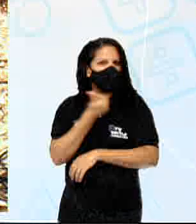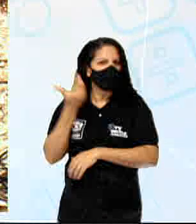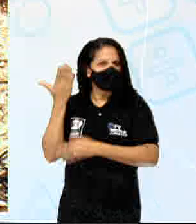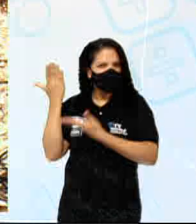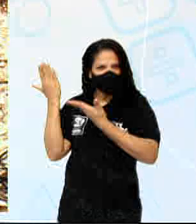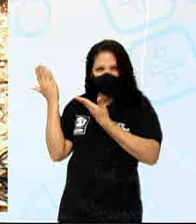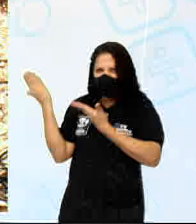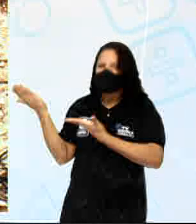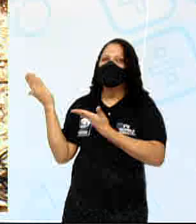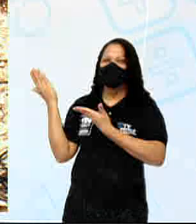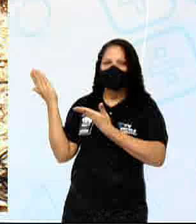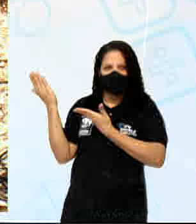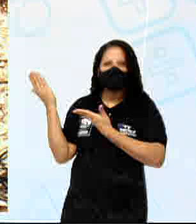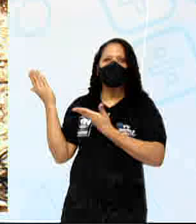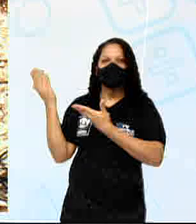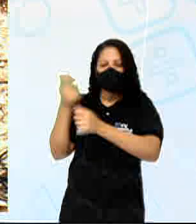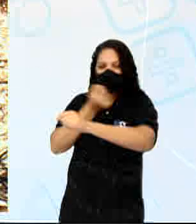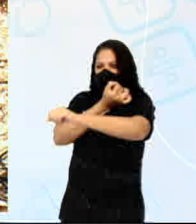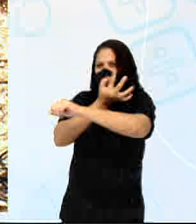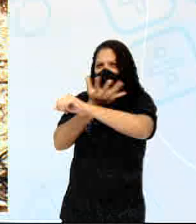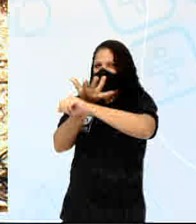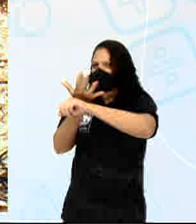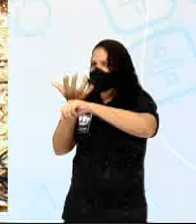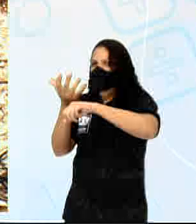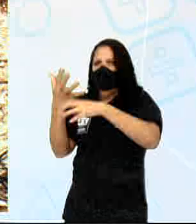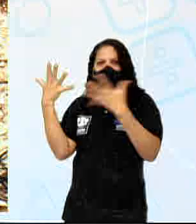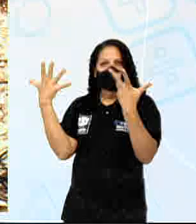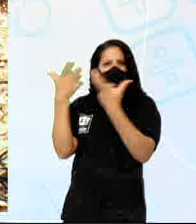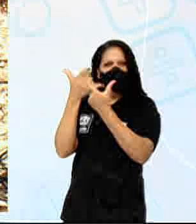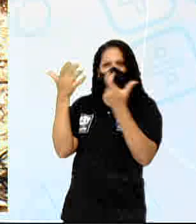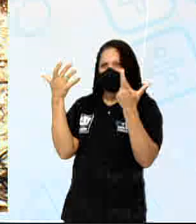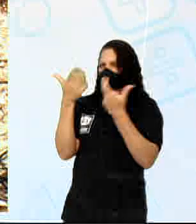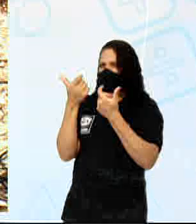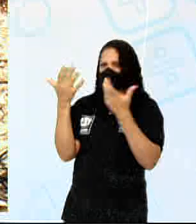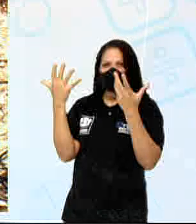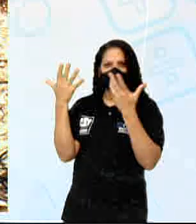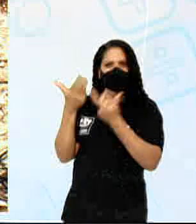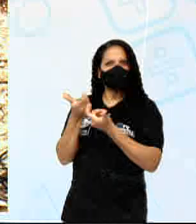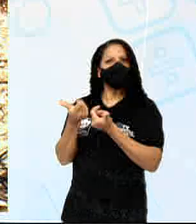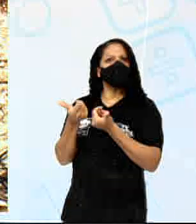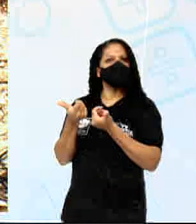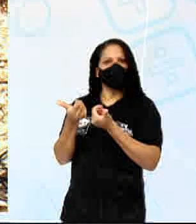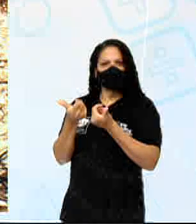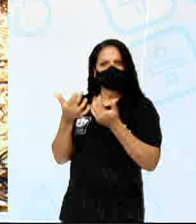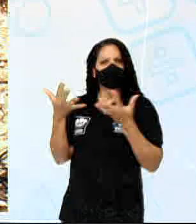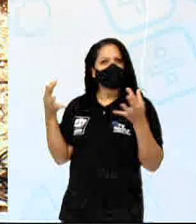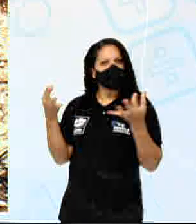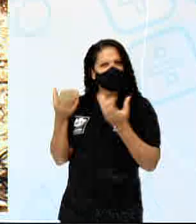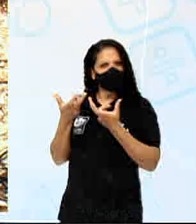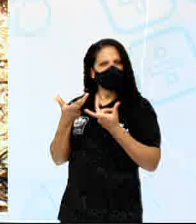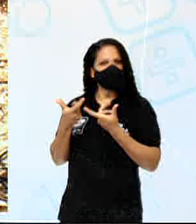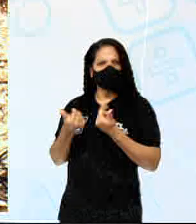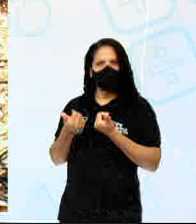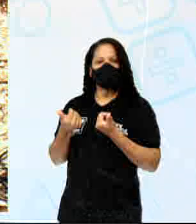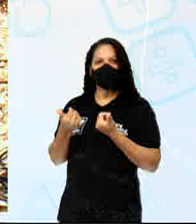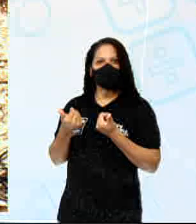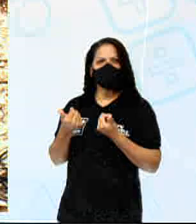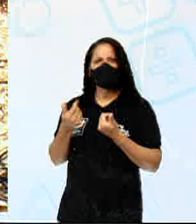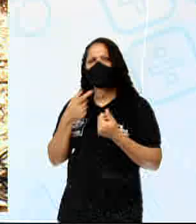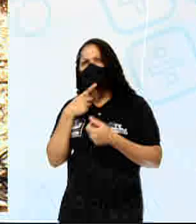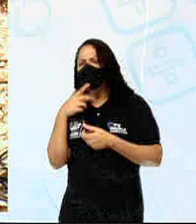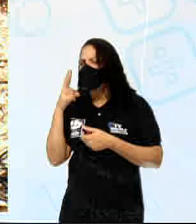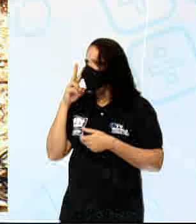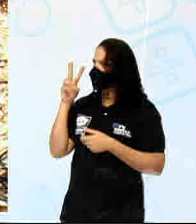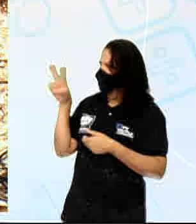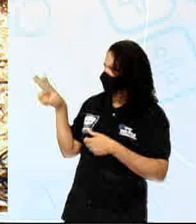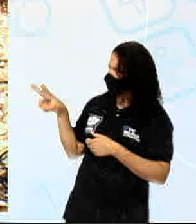Essa vegetação é perfeita. Você olha assim e diz, ela deve estar morta, né? Tudo seco,